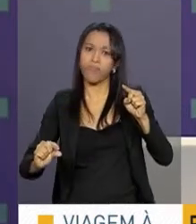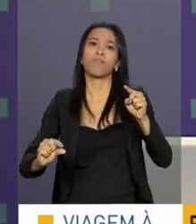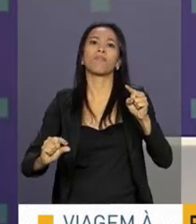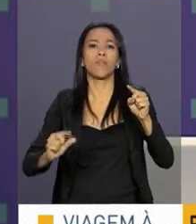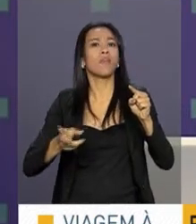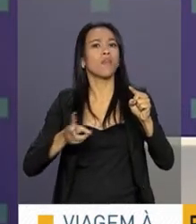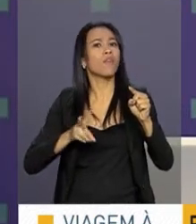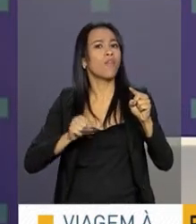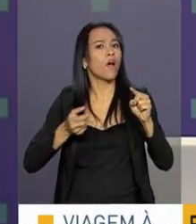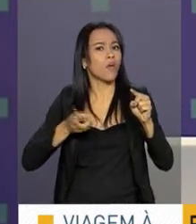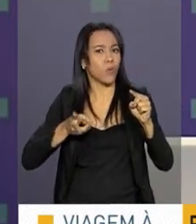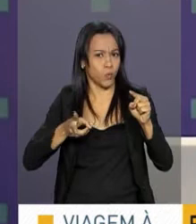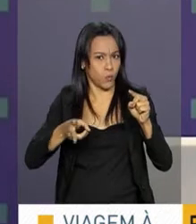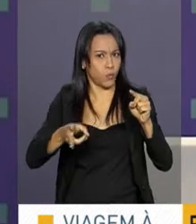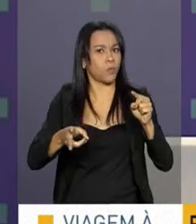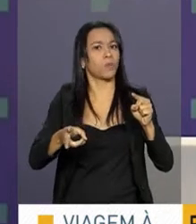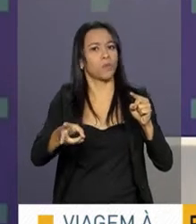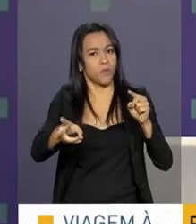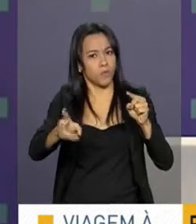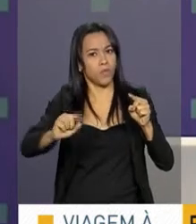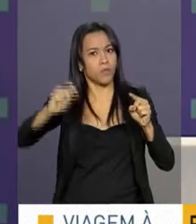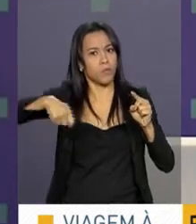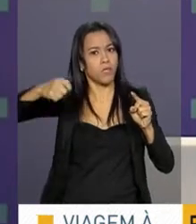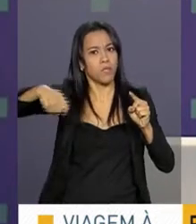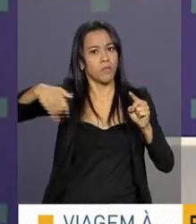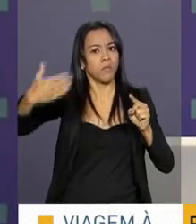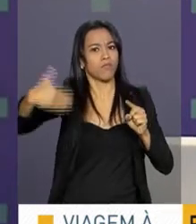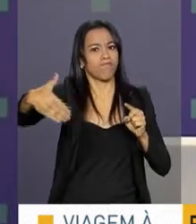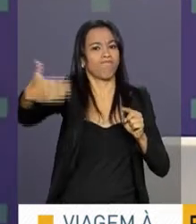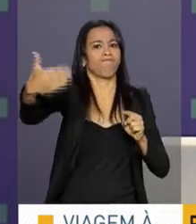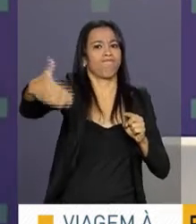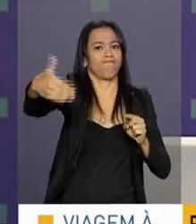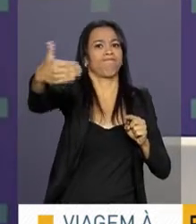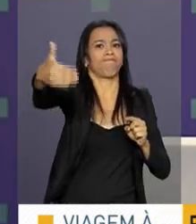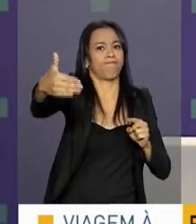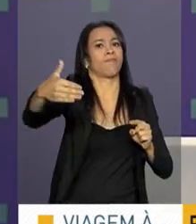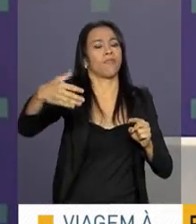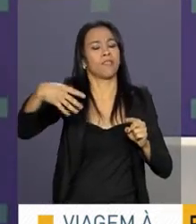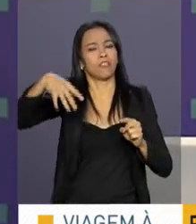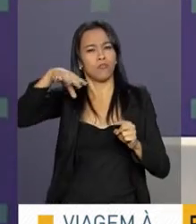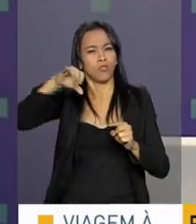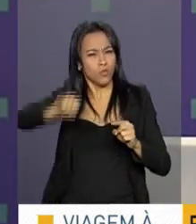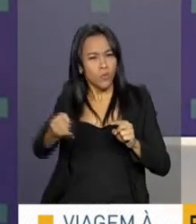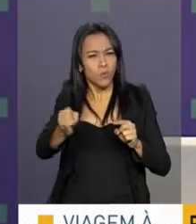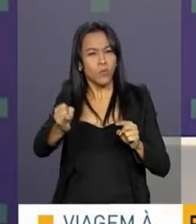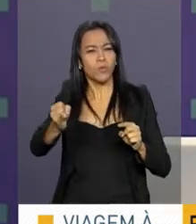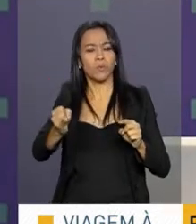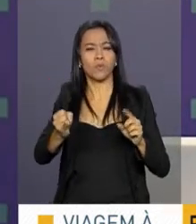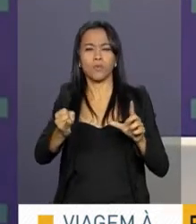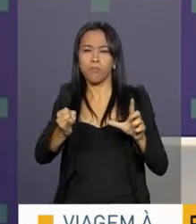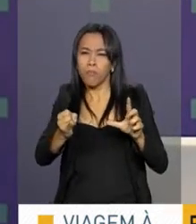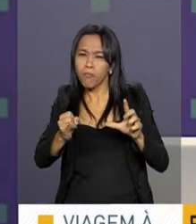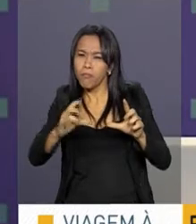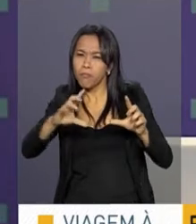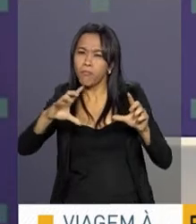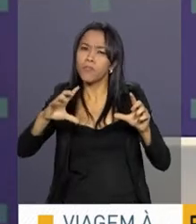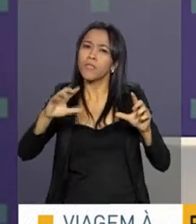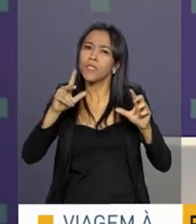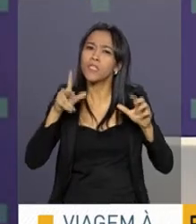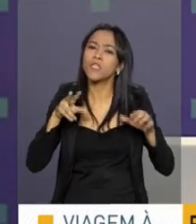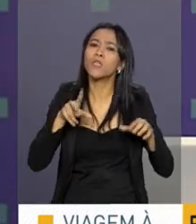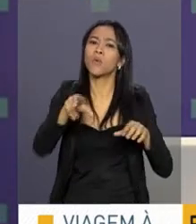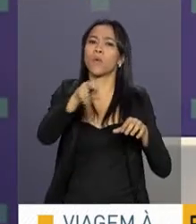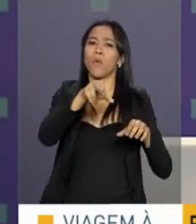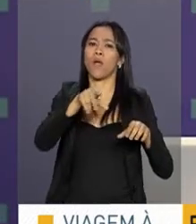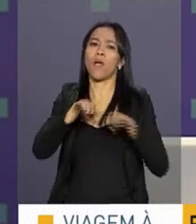se apresentando nos próximos meses. Nós devemos ter taxas de juros reais muito próximas aos padrões